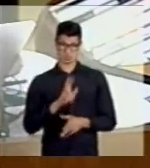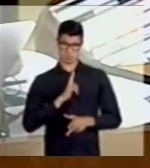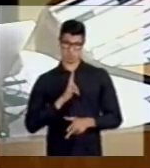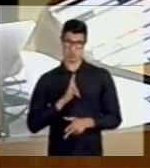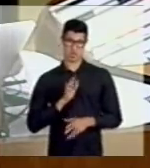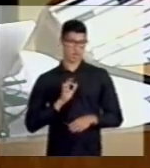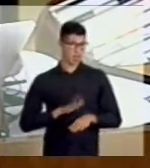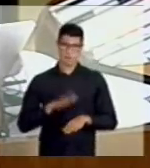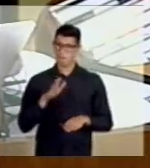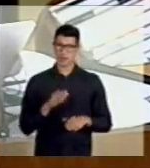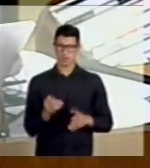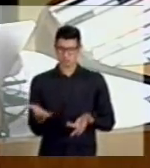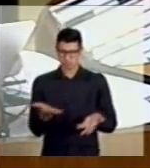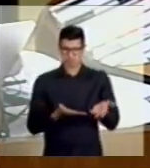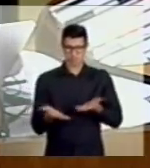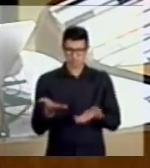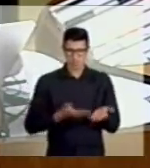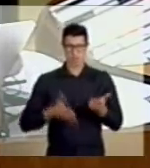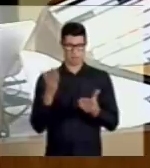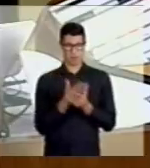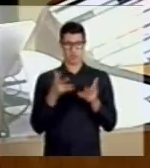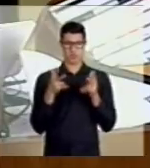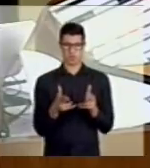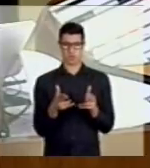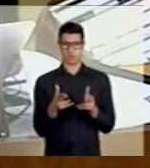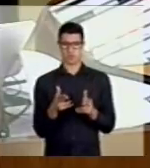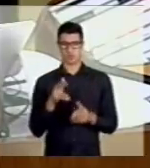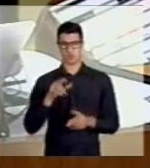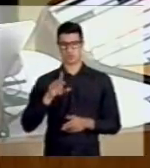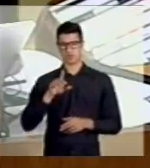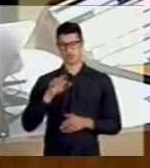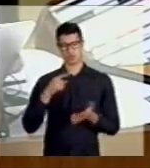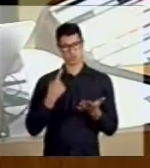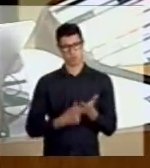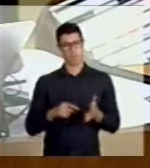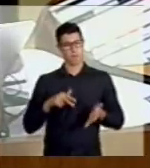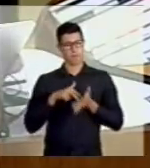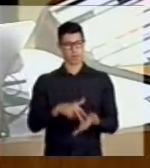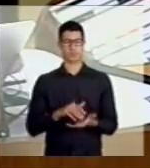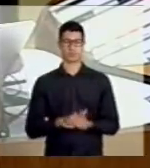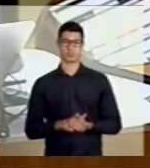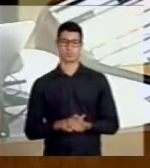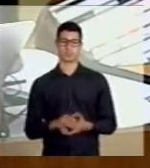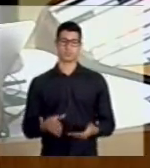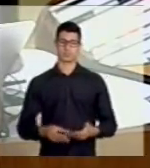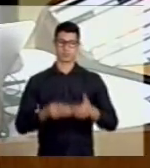as mais comezinhas faculdades processuais, como a de firmar acordos. Trago aqui um trecho de